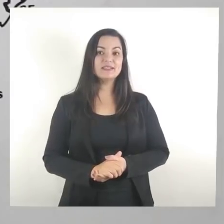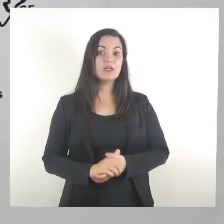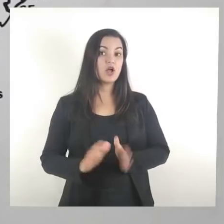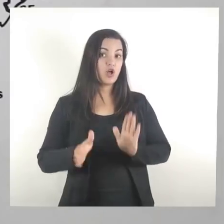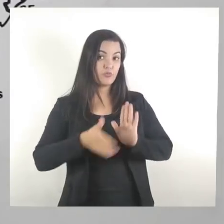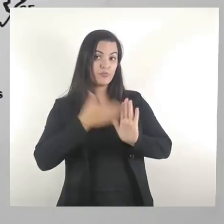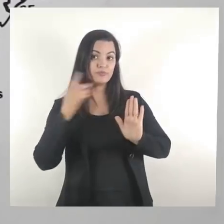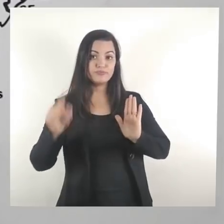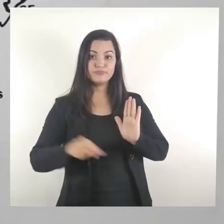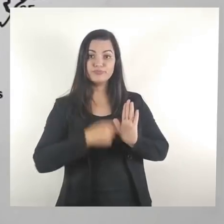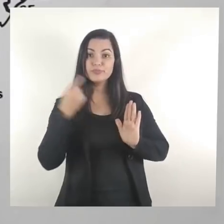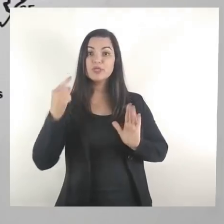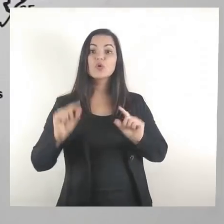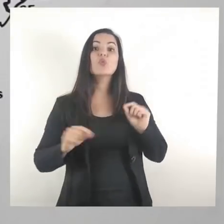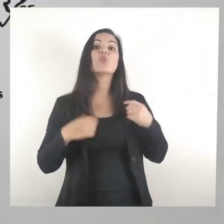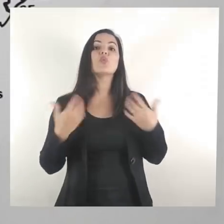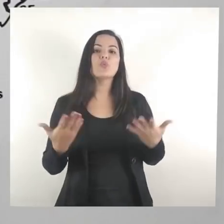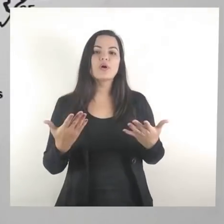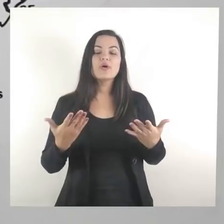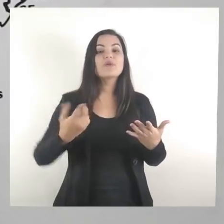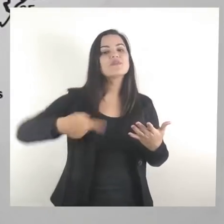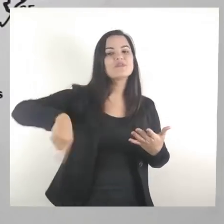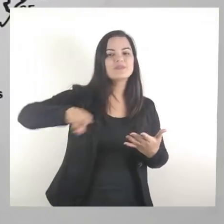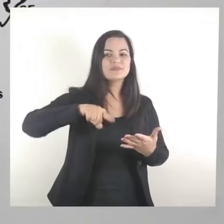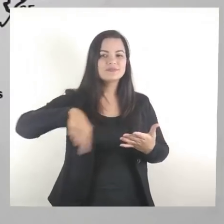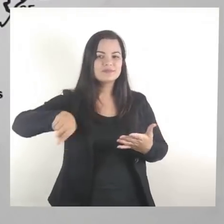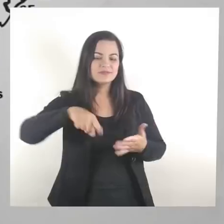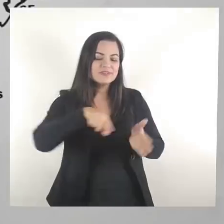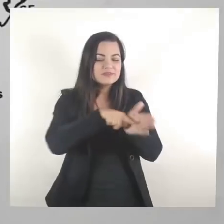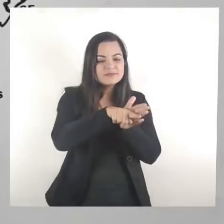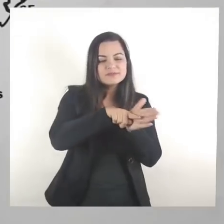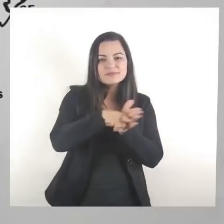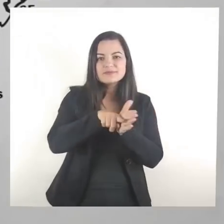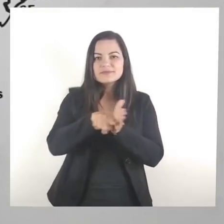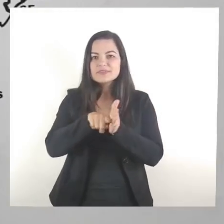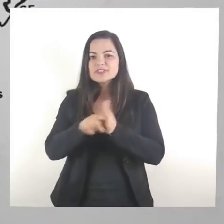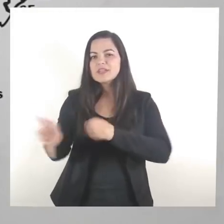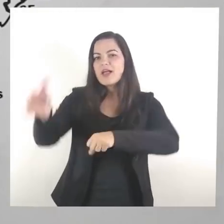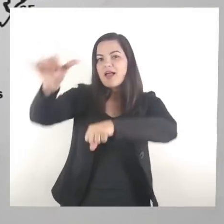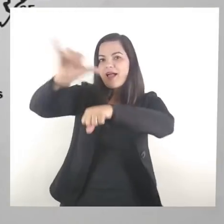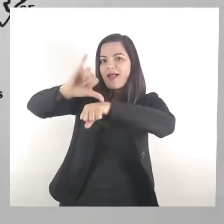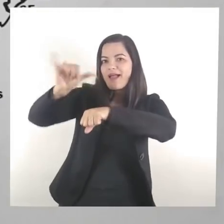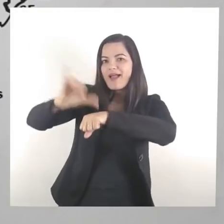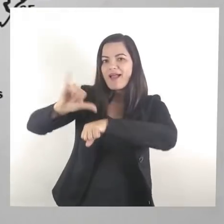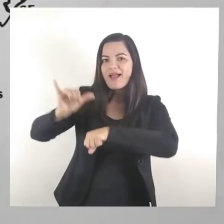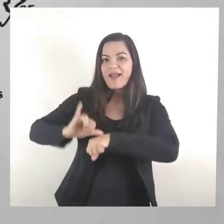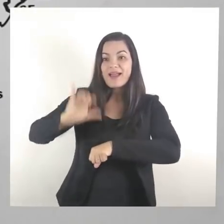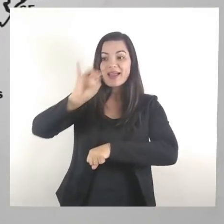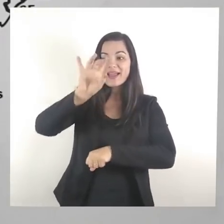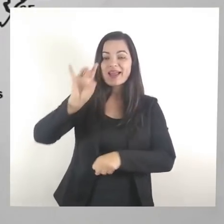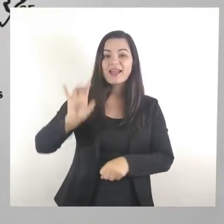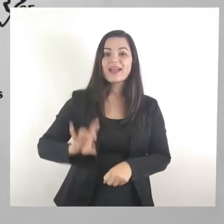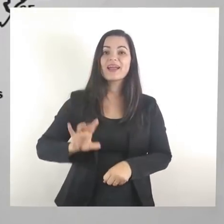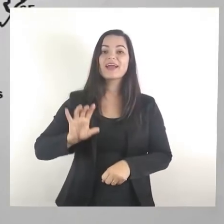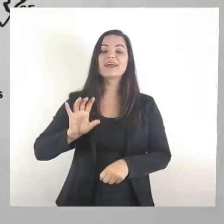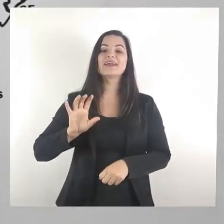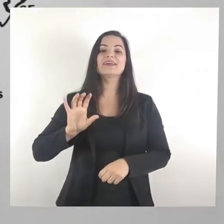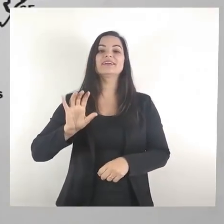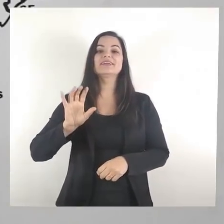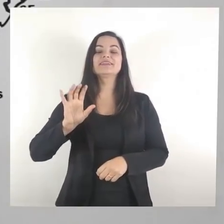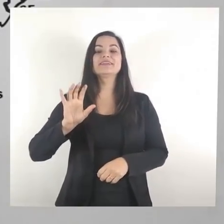primeira proposta era que vocês investigassem as capitais que nós temos na